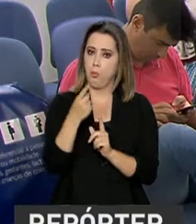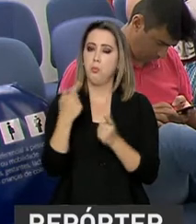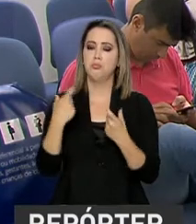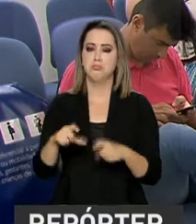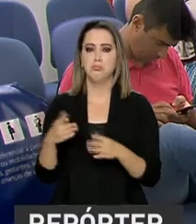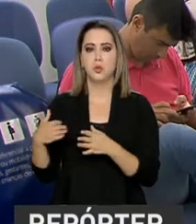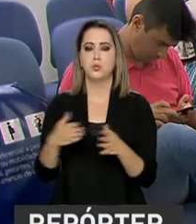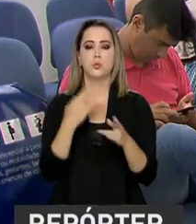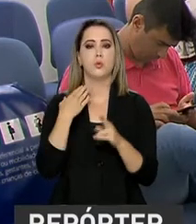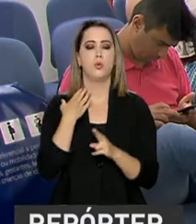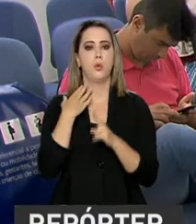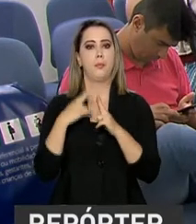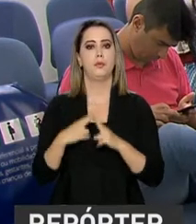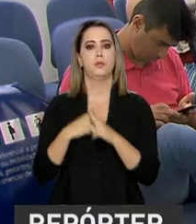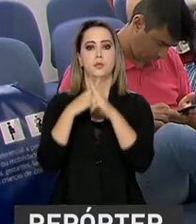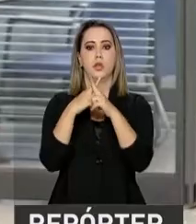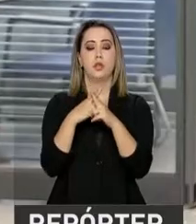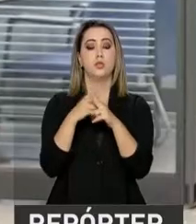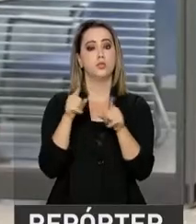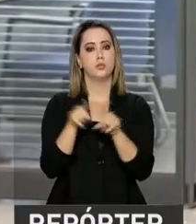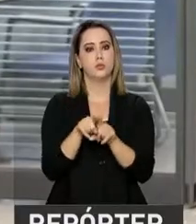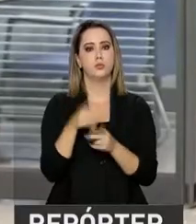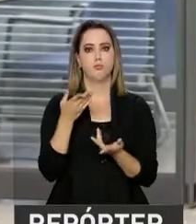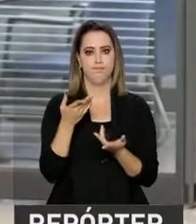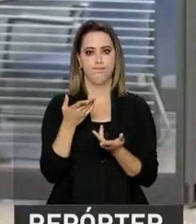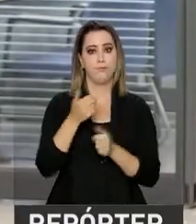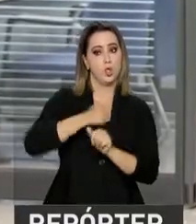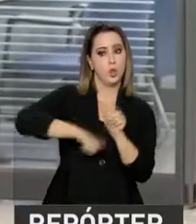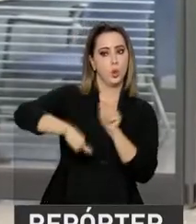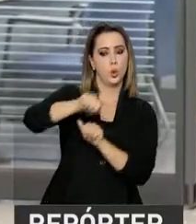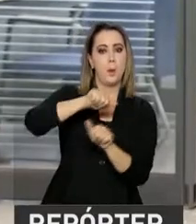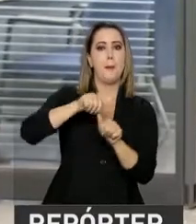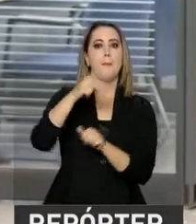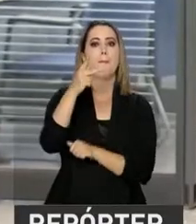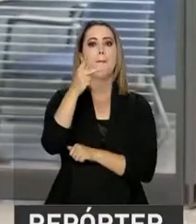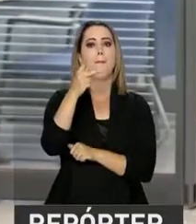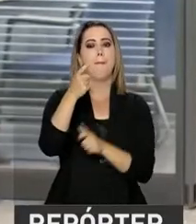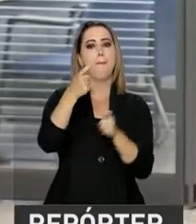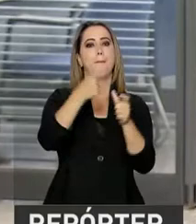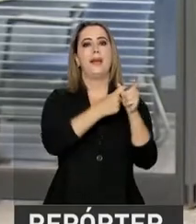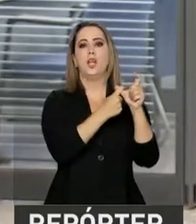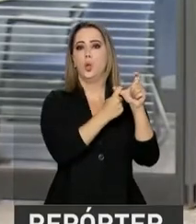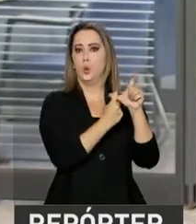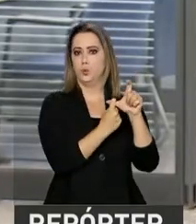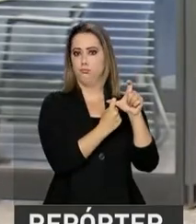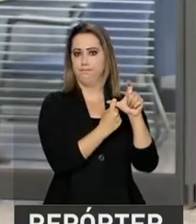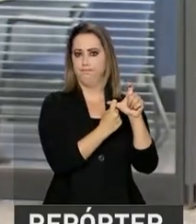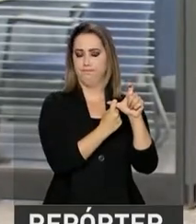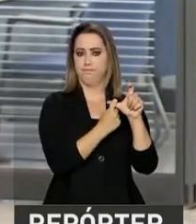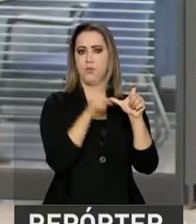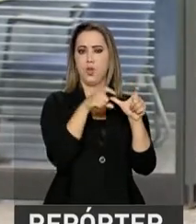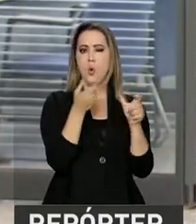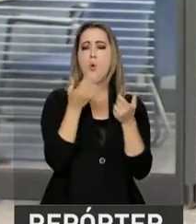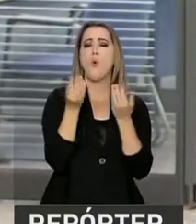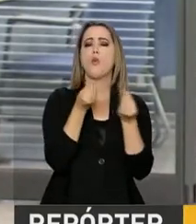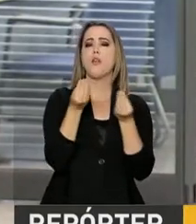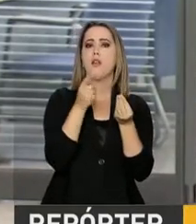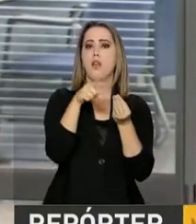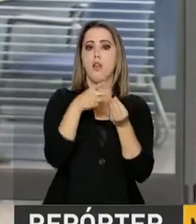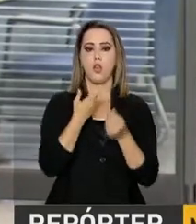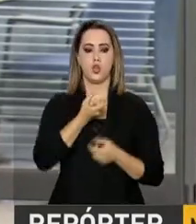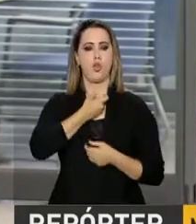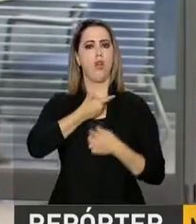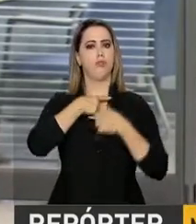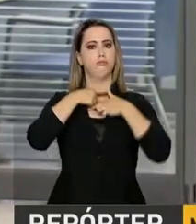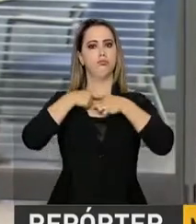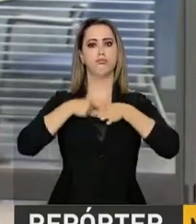penhor da caixa econômica federal tem horário mas a jóia significa fazer empréstimo dando a jóia como garantia